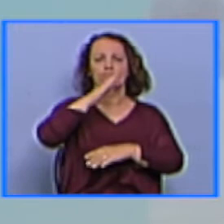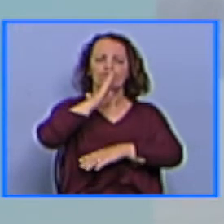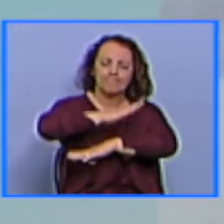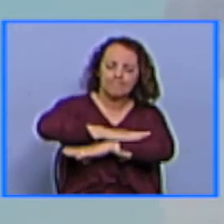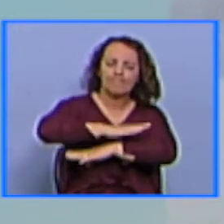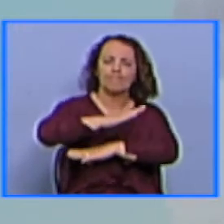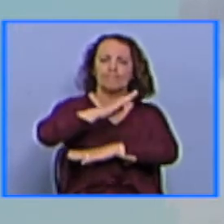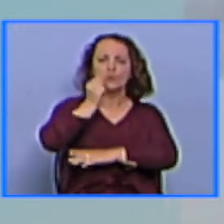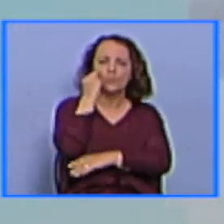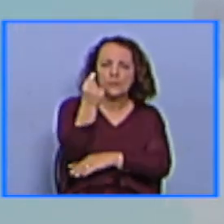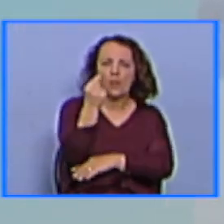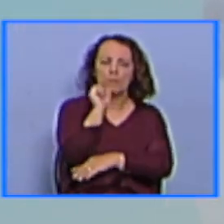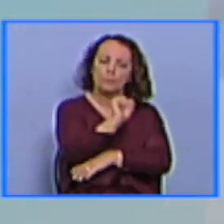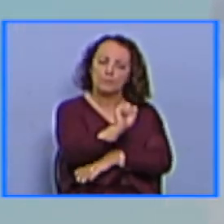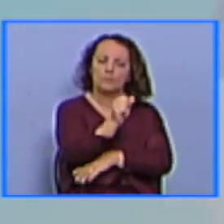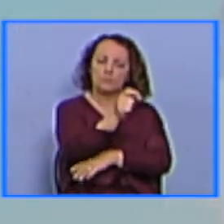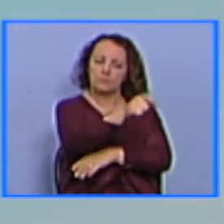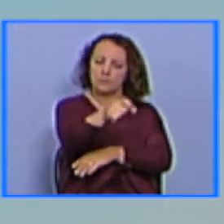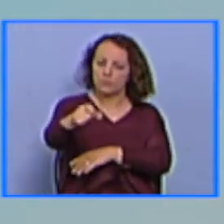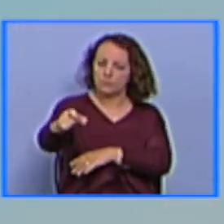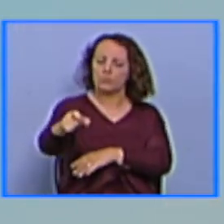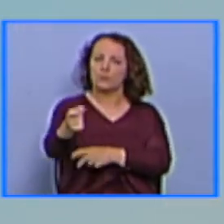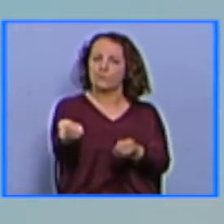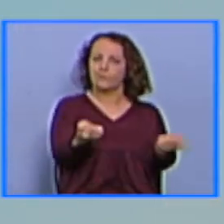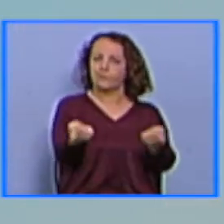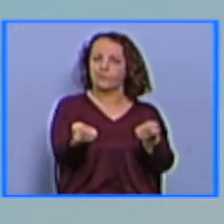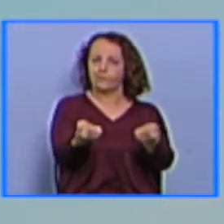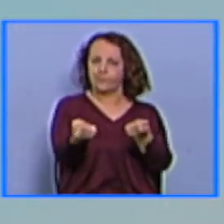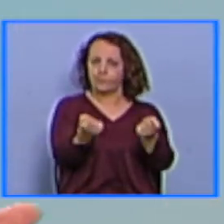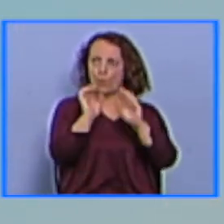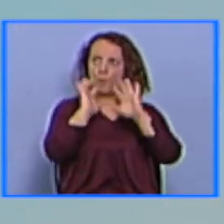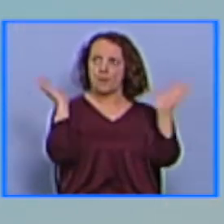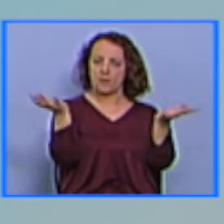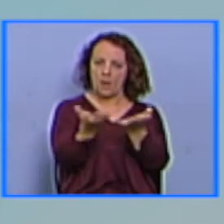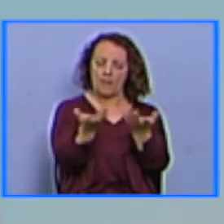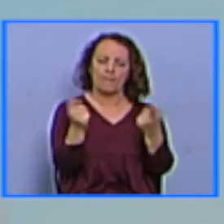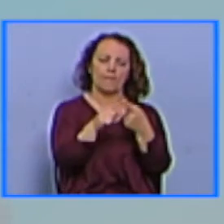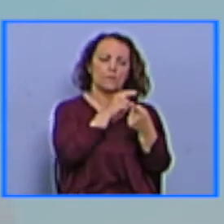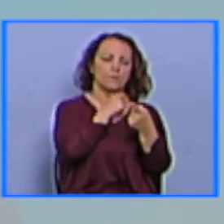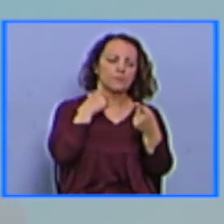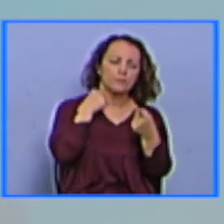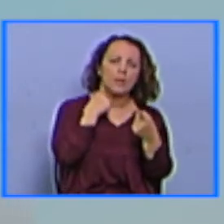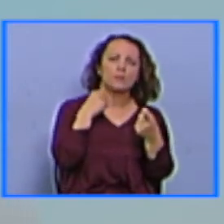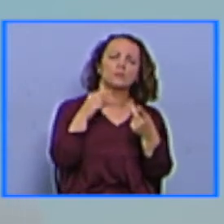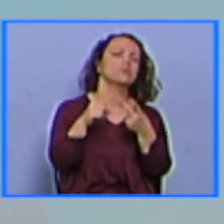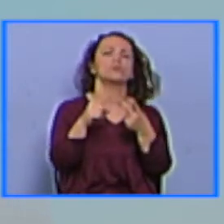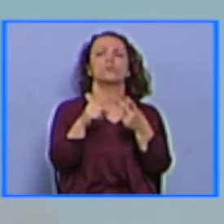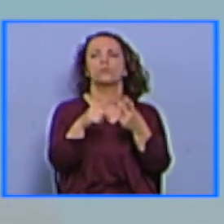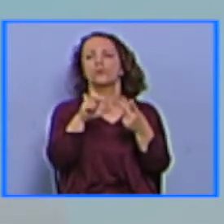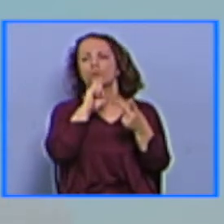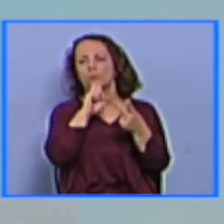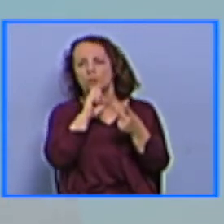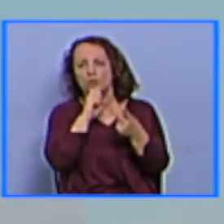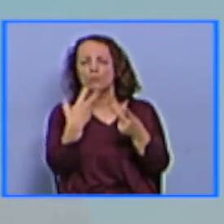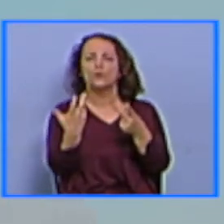de quem lidera os ambientes litúrgicos, por parte de párocos, por parte dos bispos, para